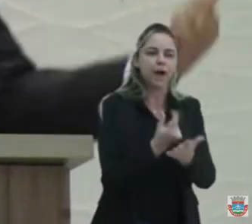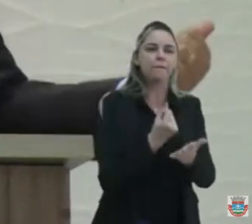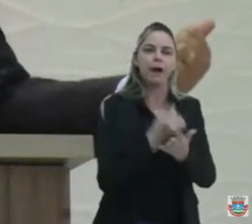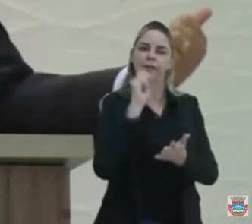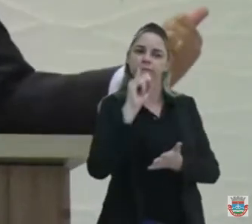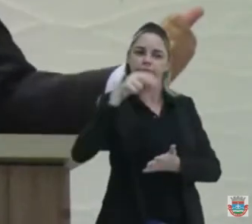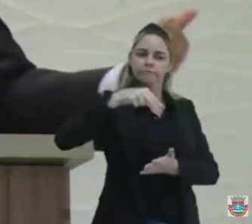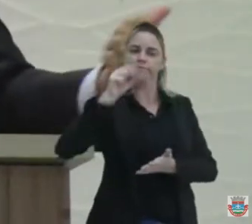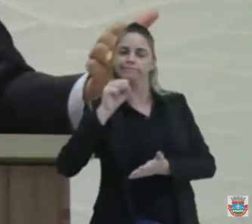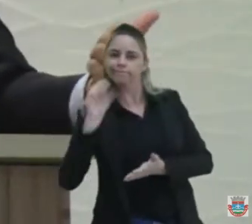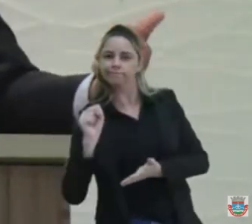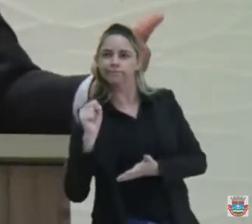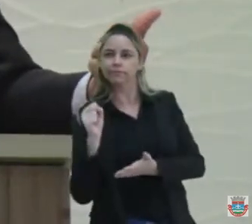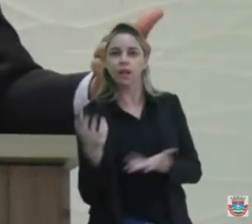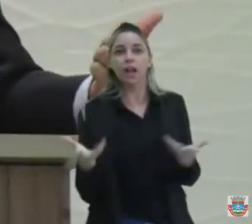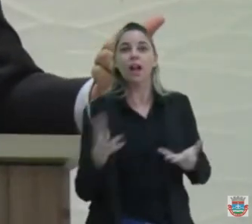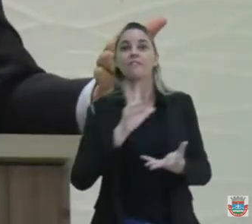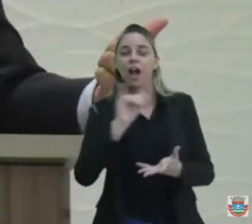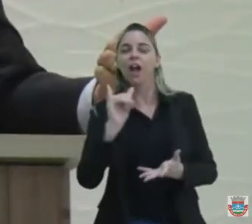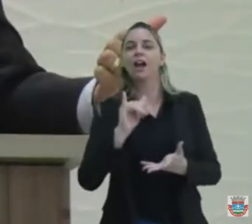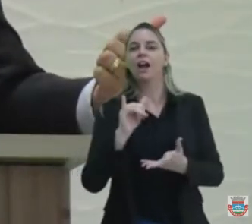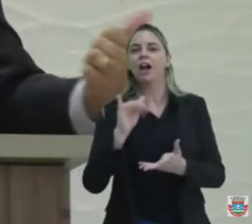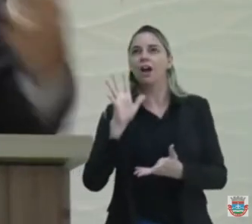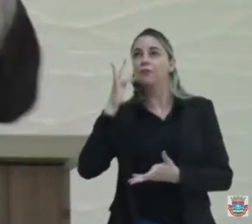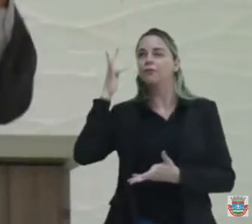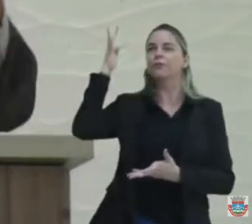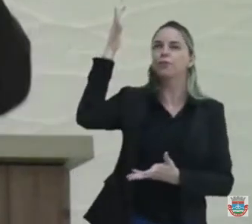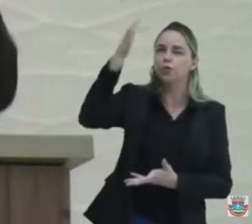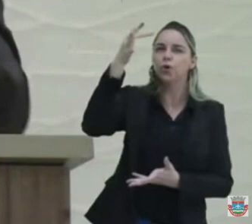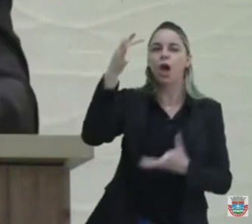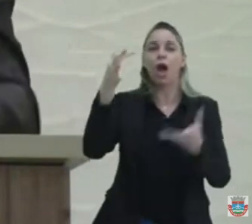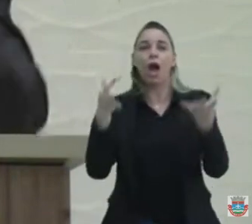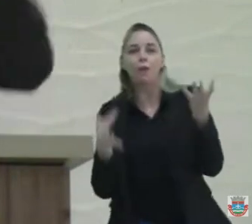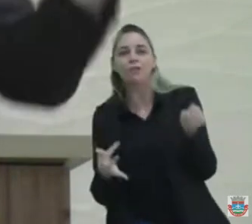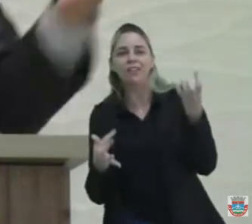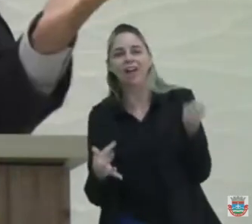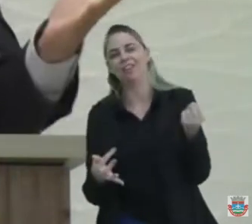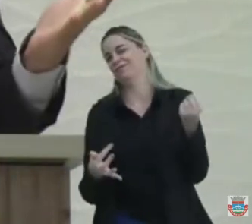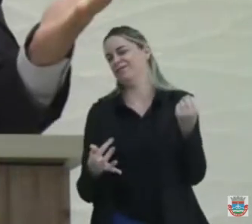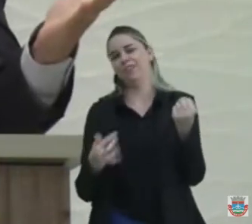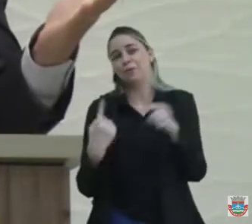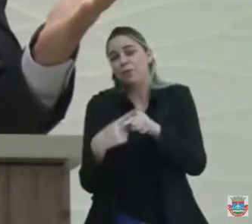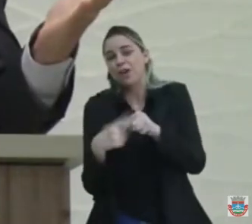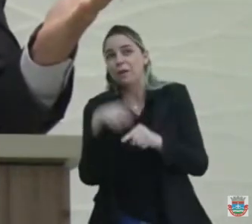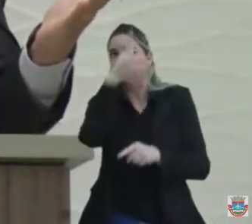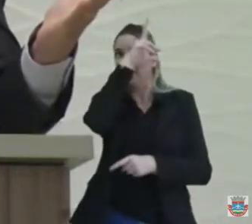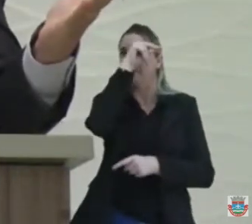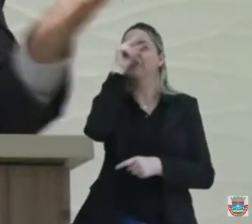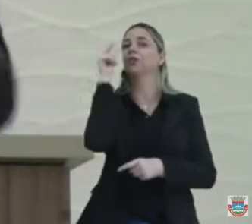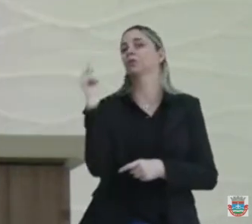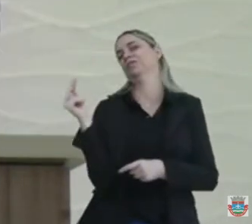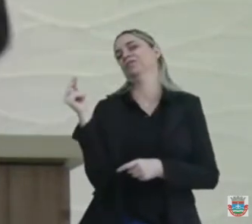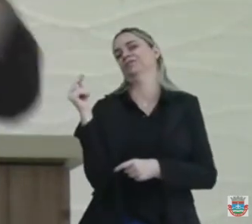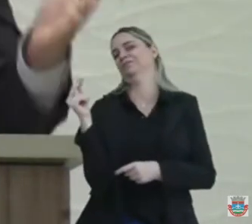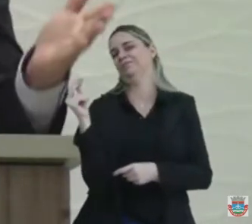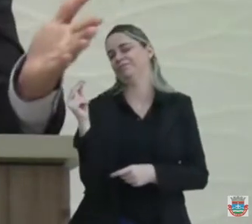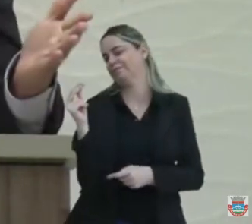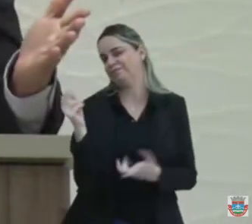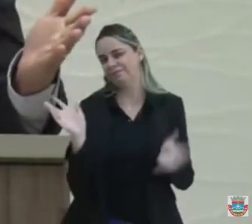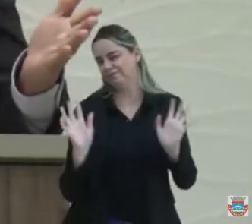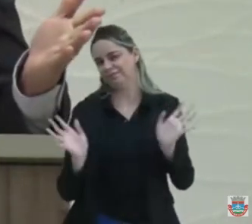a aposentadoria daqueles que já estão aposentados. Porque o órgão só é a prefeitura. É a